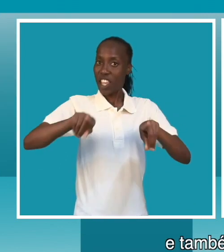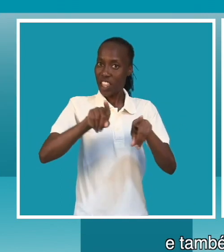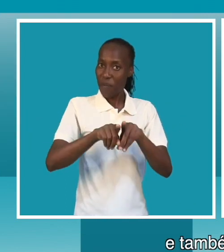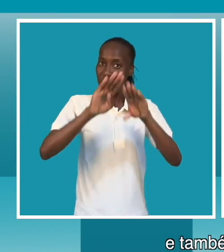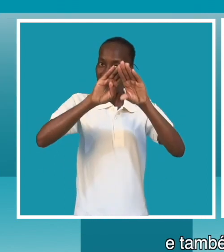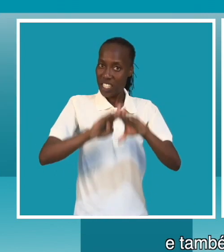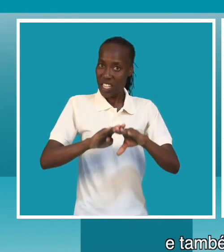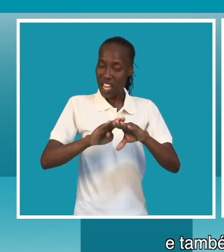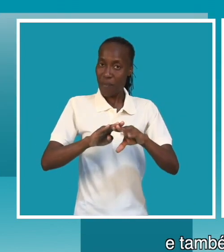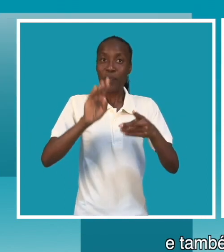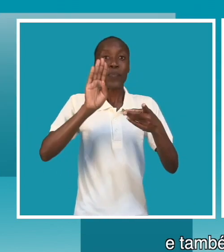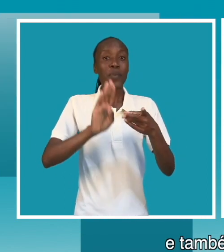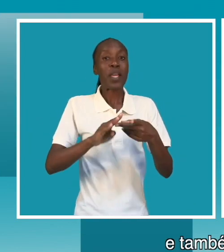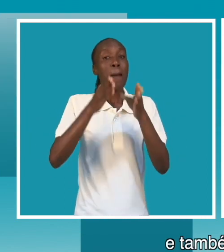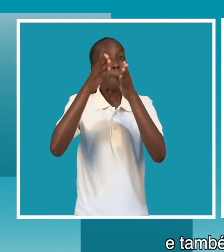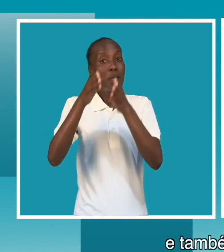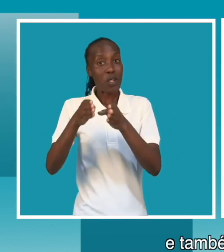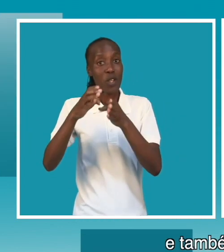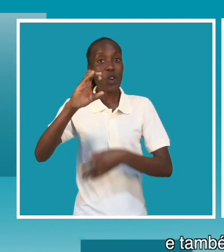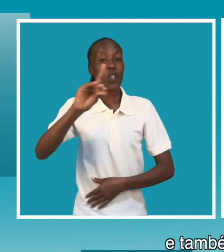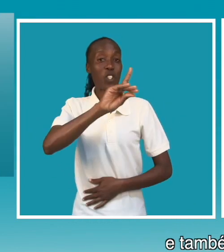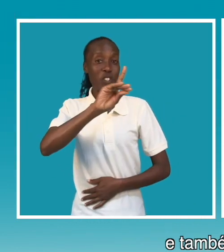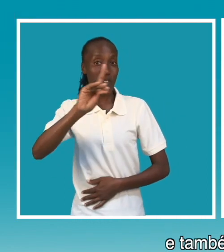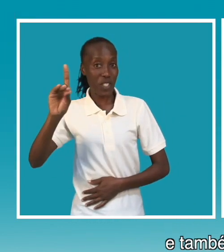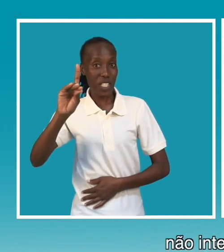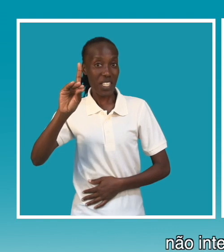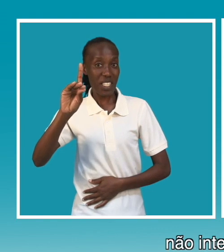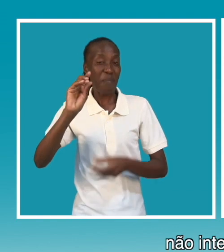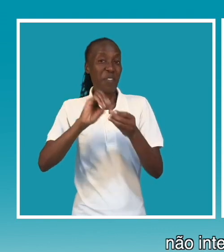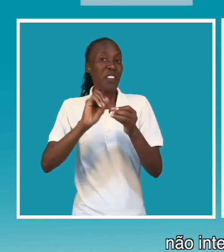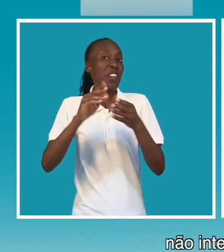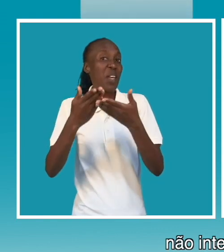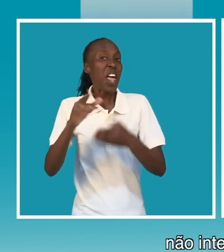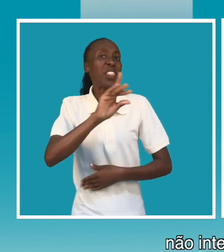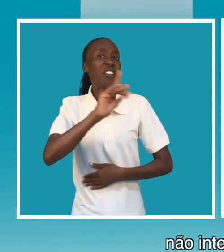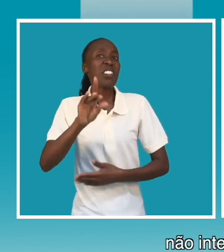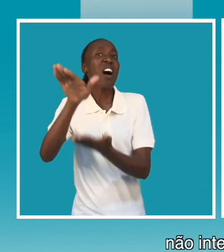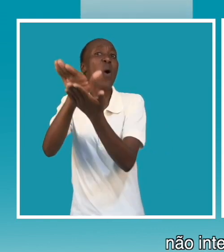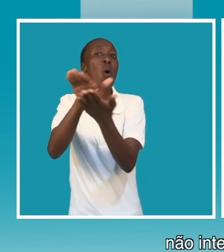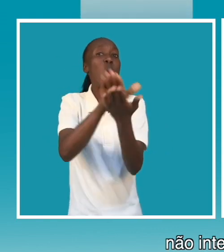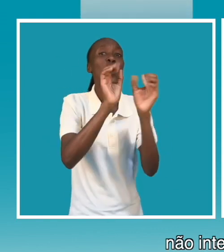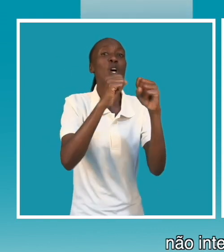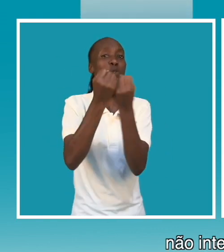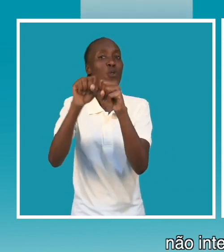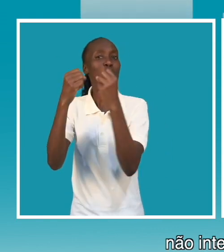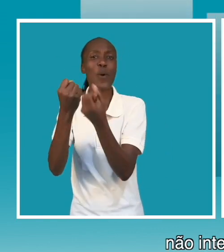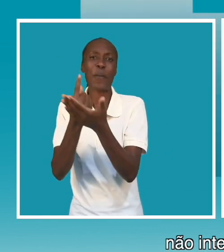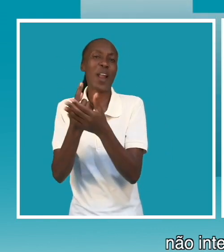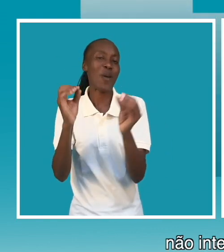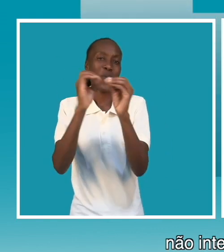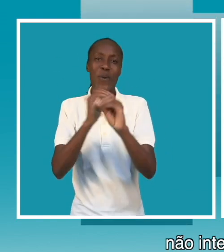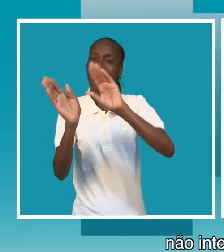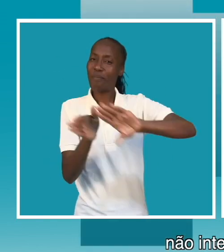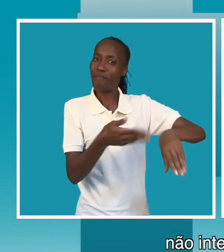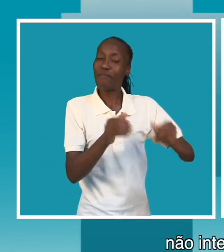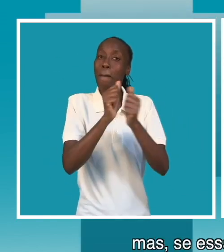estar na condição de ser uma pessoa com deficiência. não interessa de onde que vem, de que associação